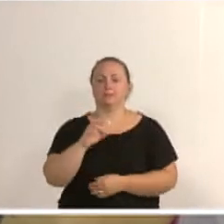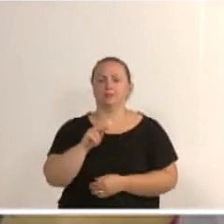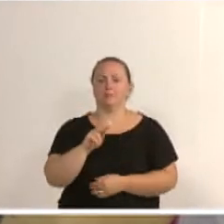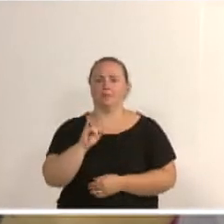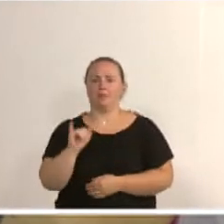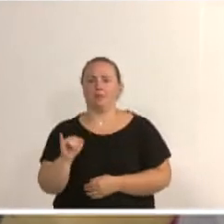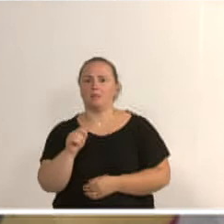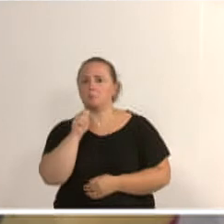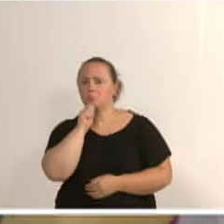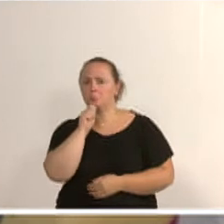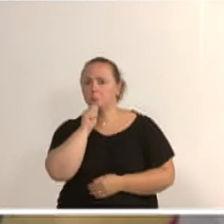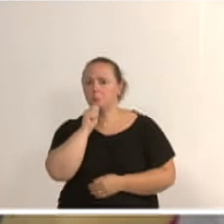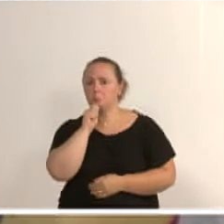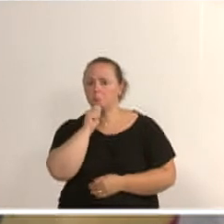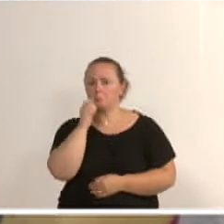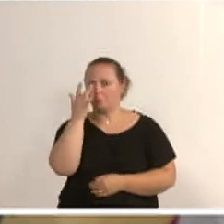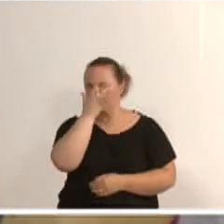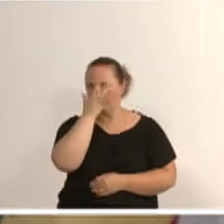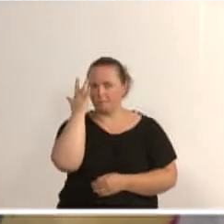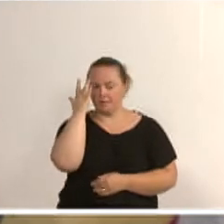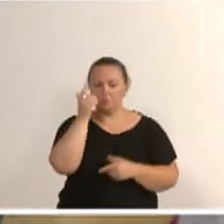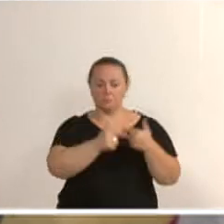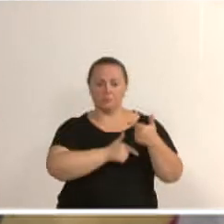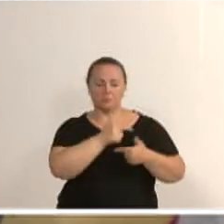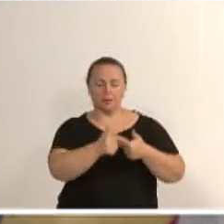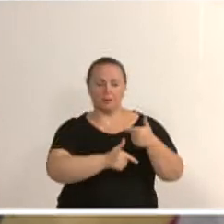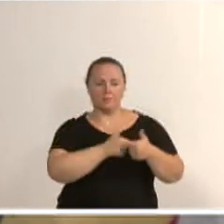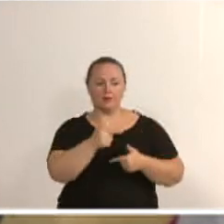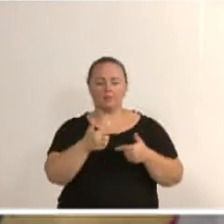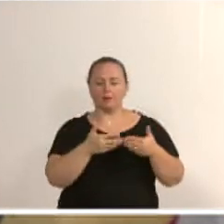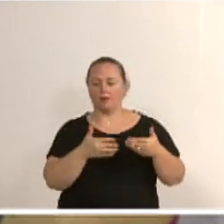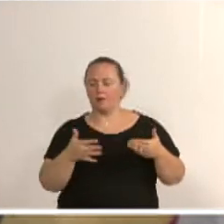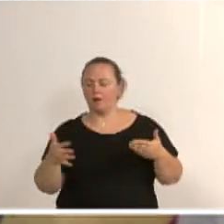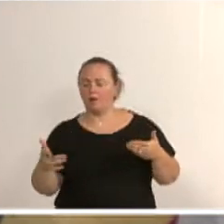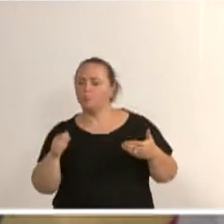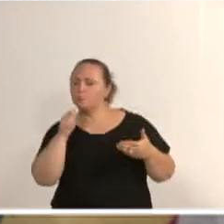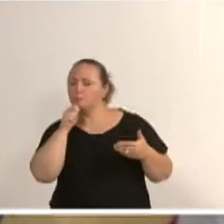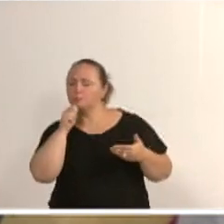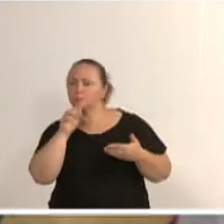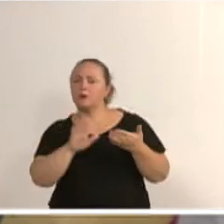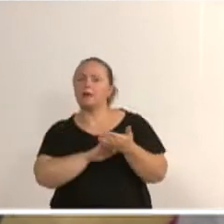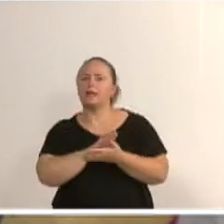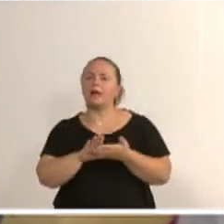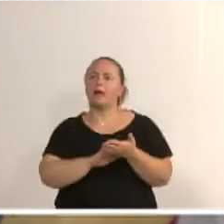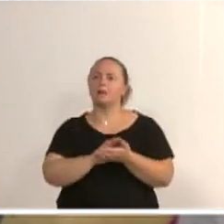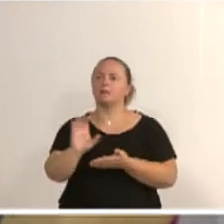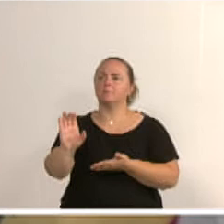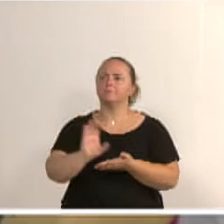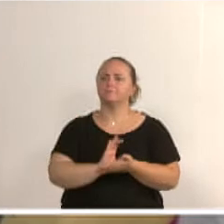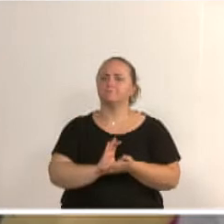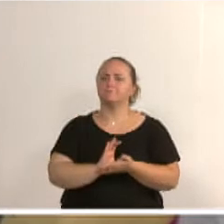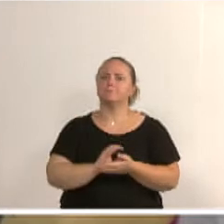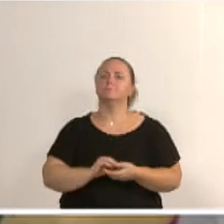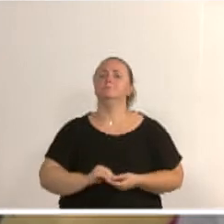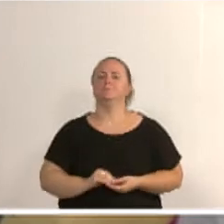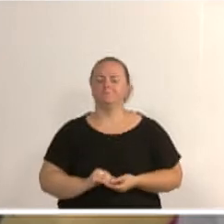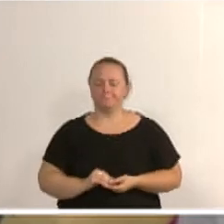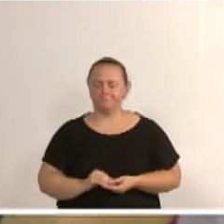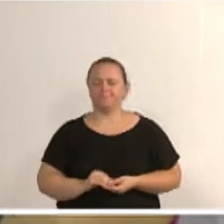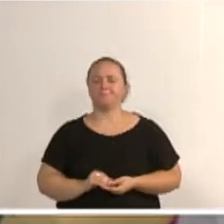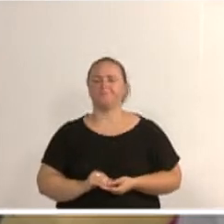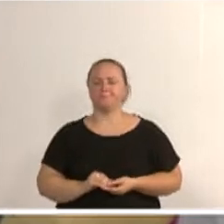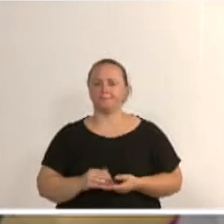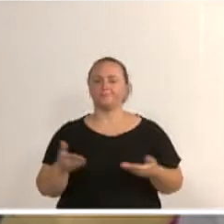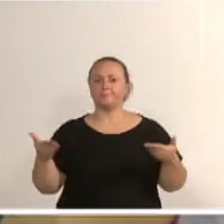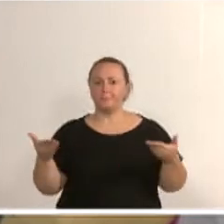ficaram a ver navios com os direitos trabalhistas a receber, e hoje o patrão, a atual empresa,